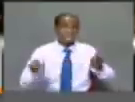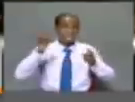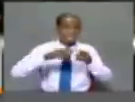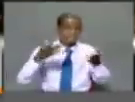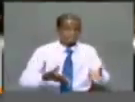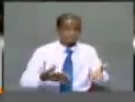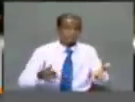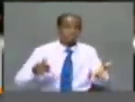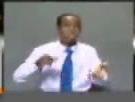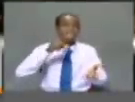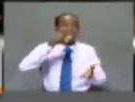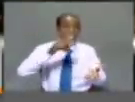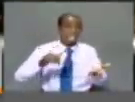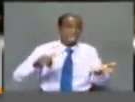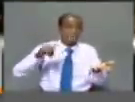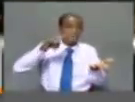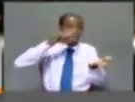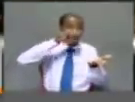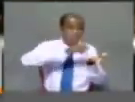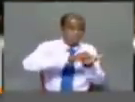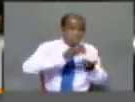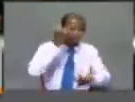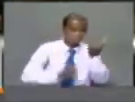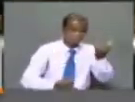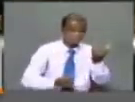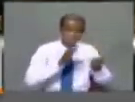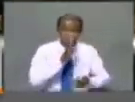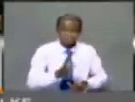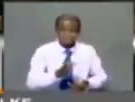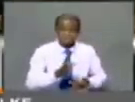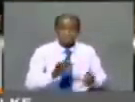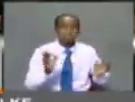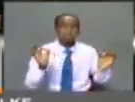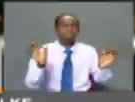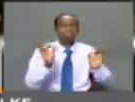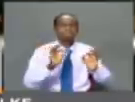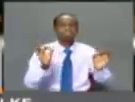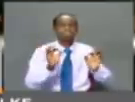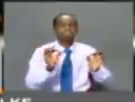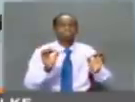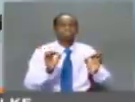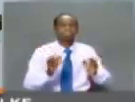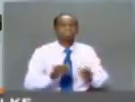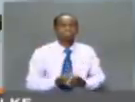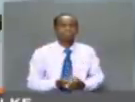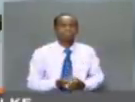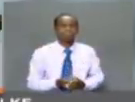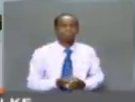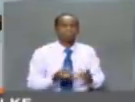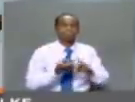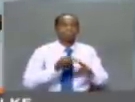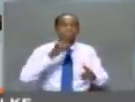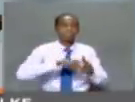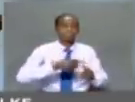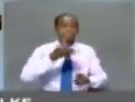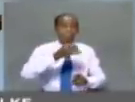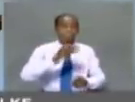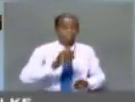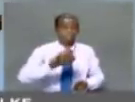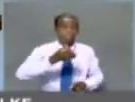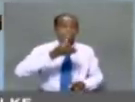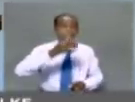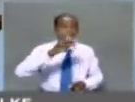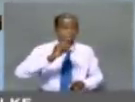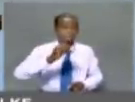a conclusão das obras do novo aeroporto de Luanda. No ano de 2005, começaram os estudos